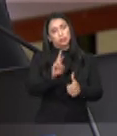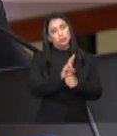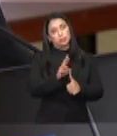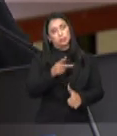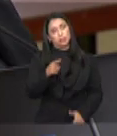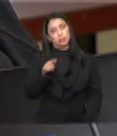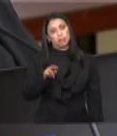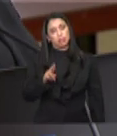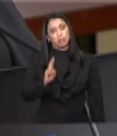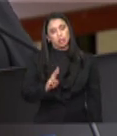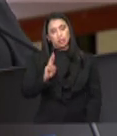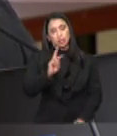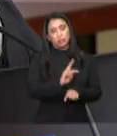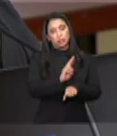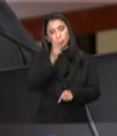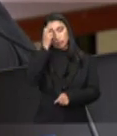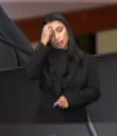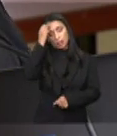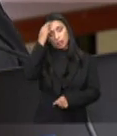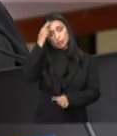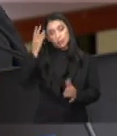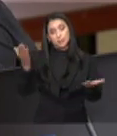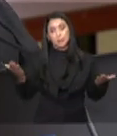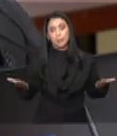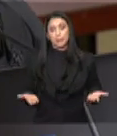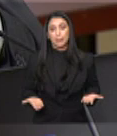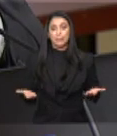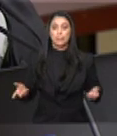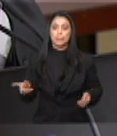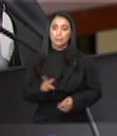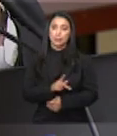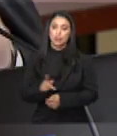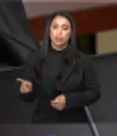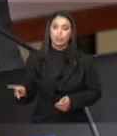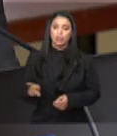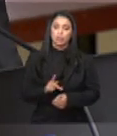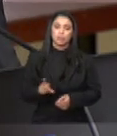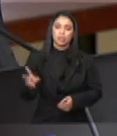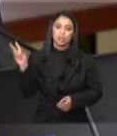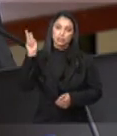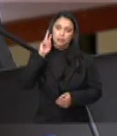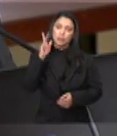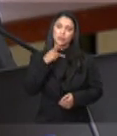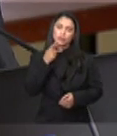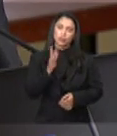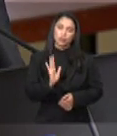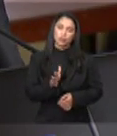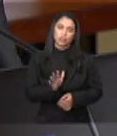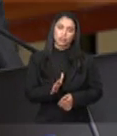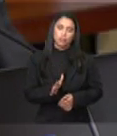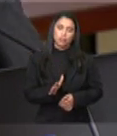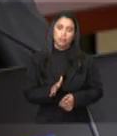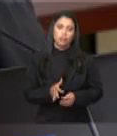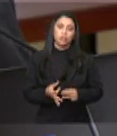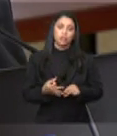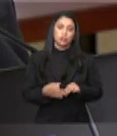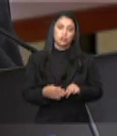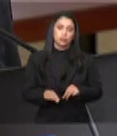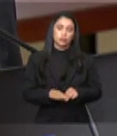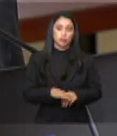Augusto Aras. Presidente, como Vossa Excelência recordou e o ministro Edson Fachin,